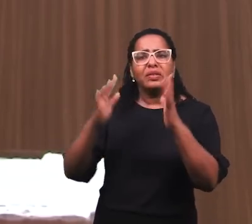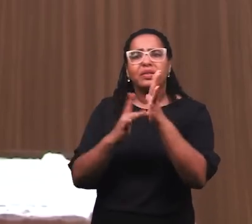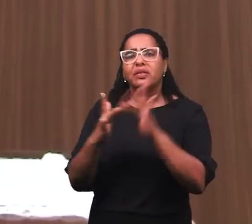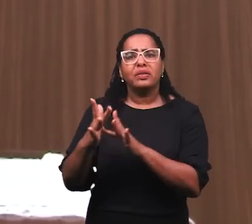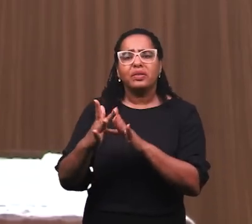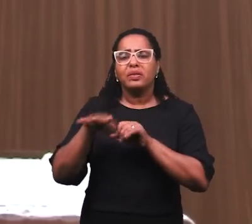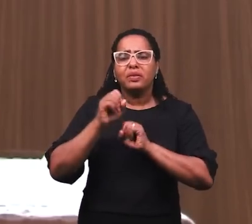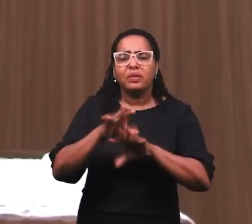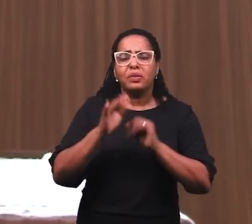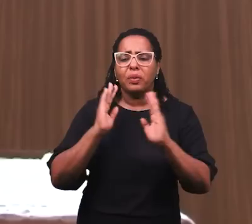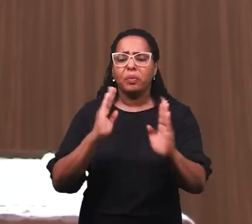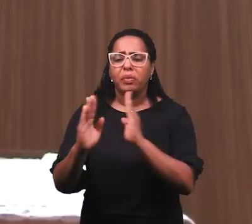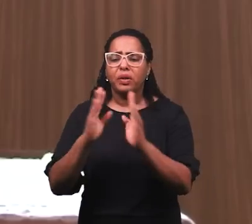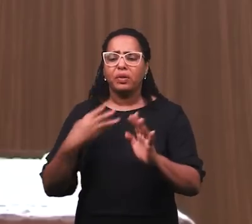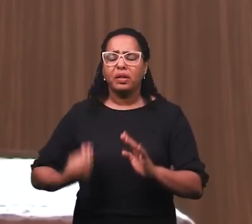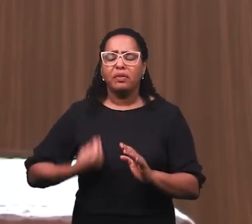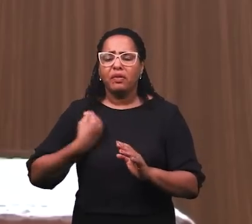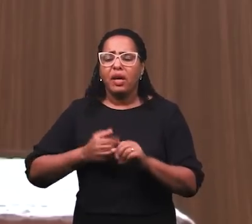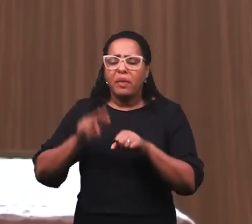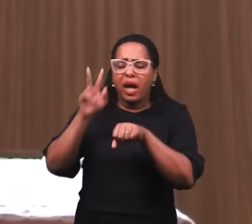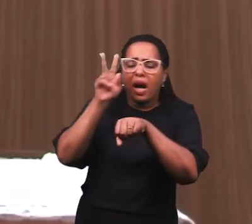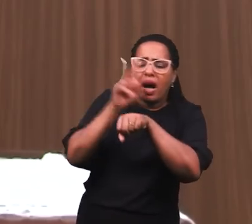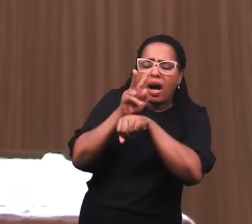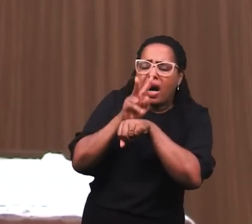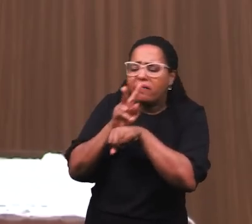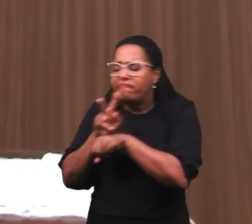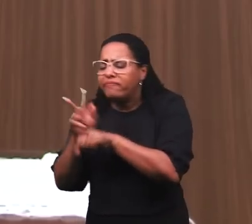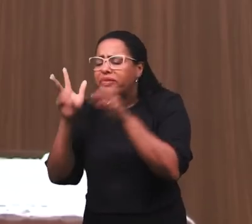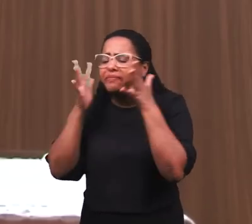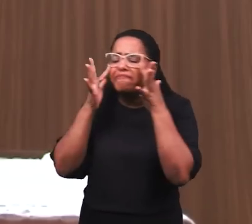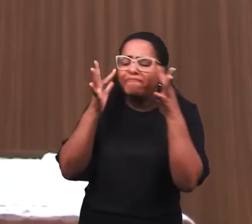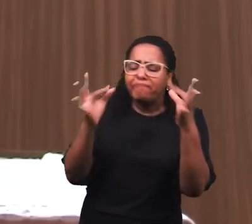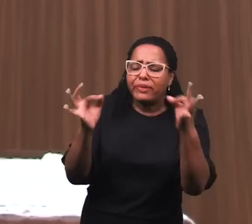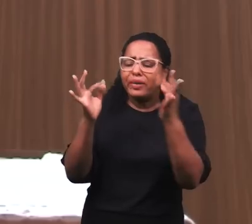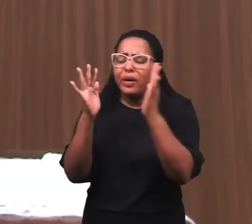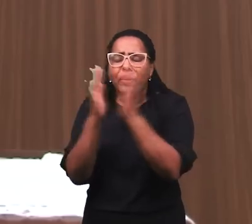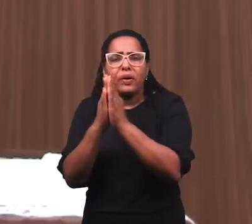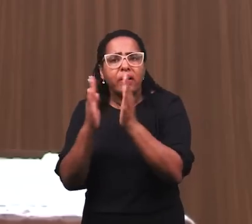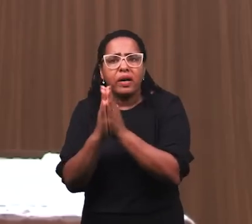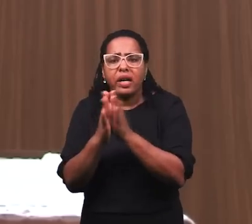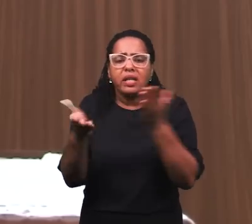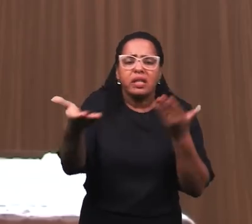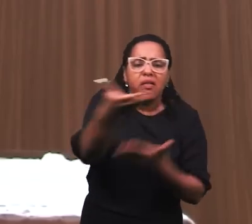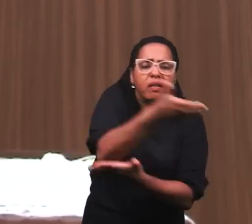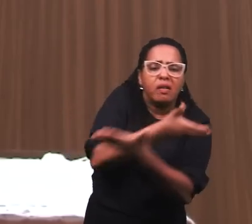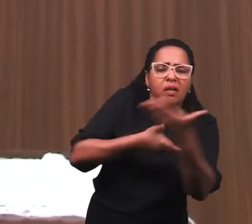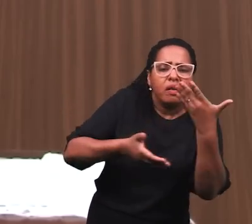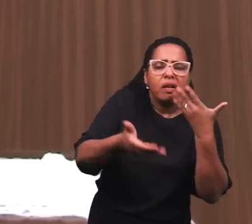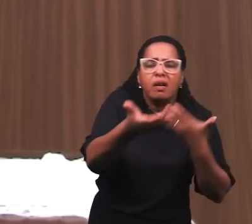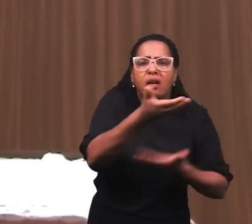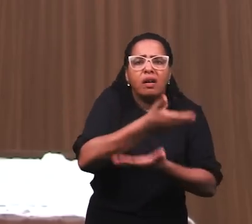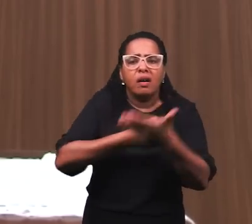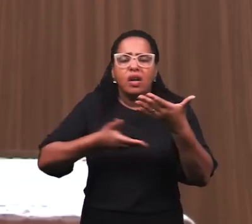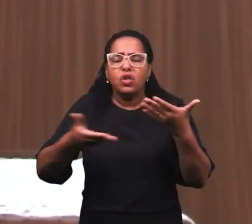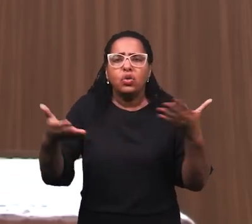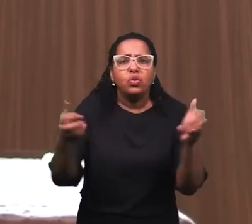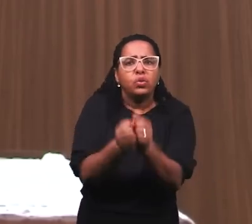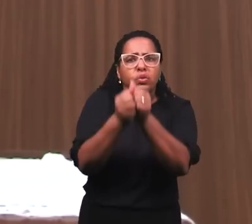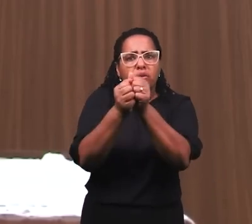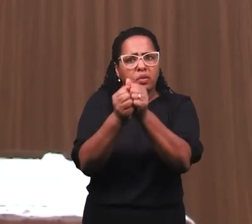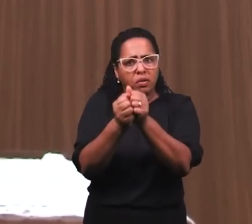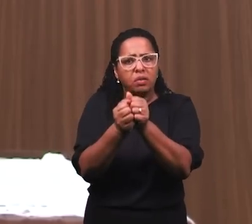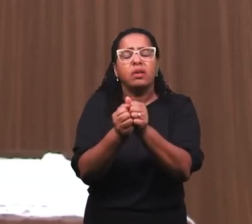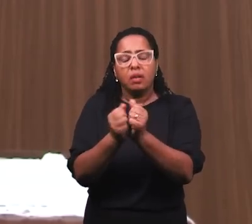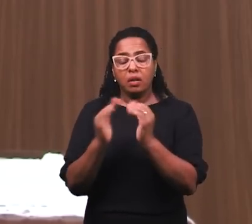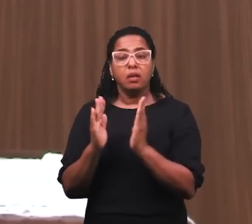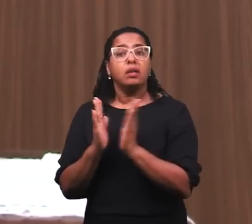momento que estamos vivendo é de velarmos, de vigiarmos, de orarmos, uns pelos outros e uns com os outros. É